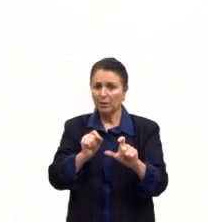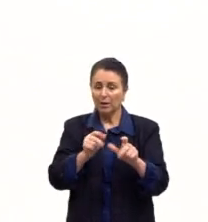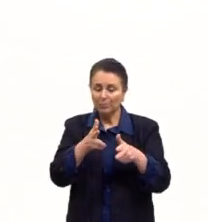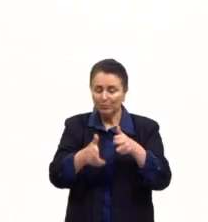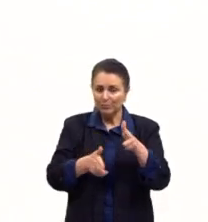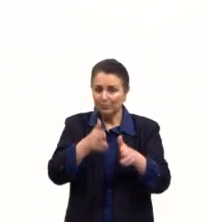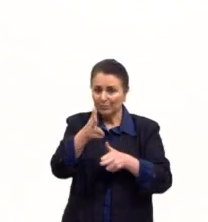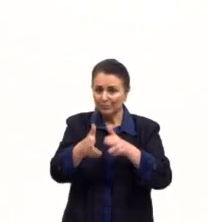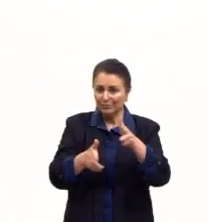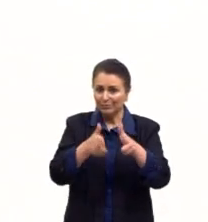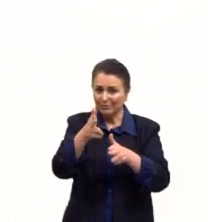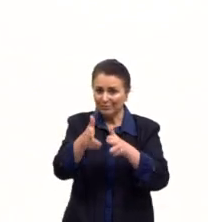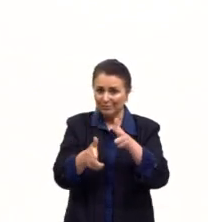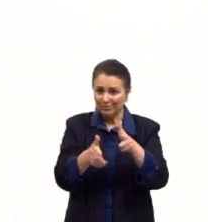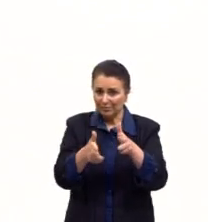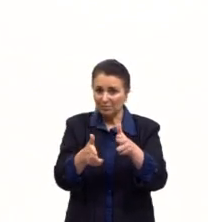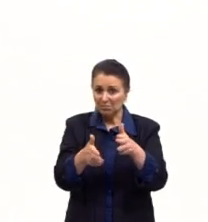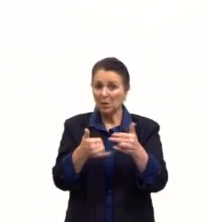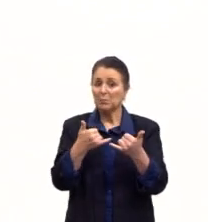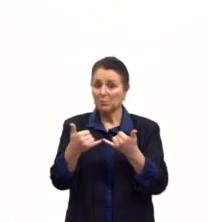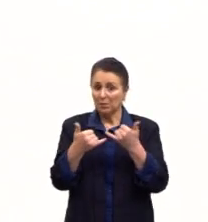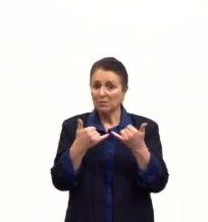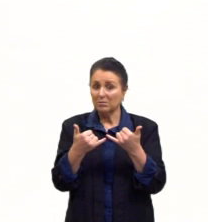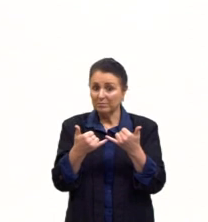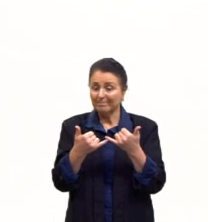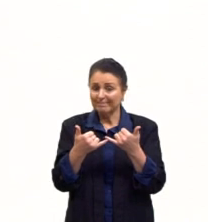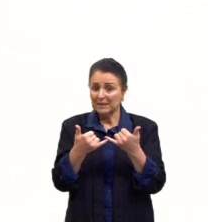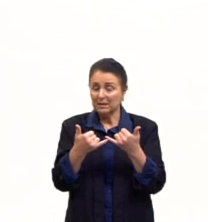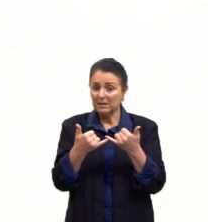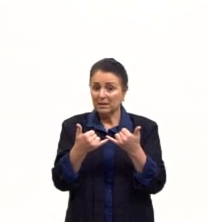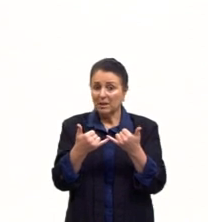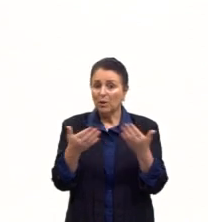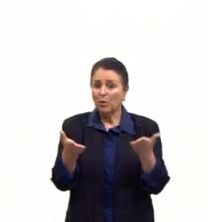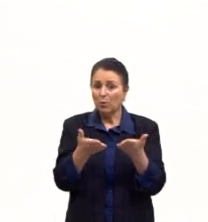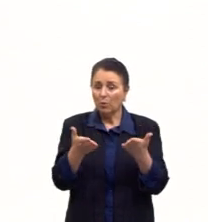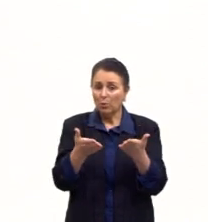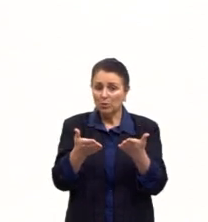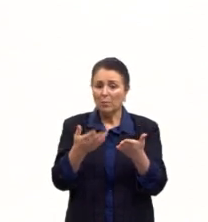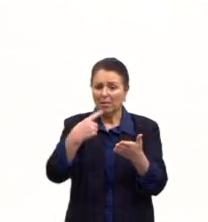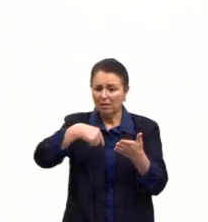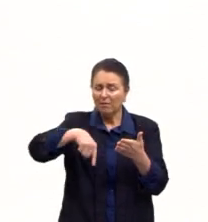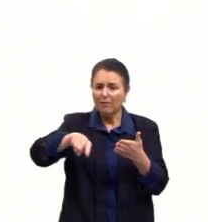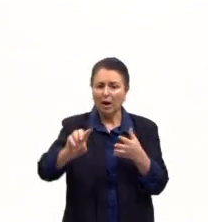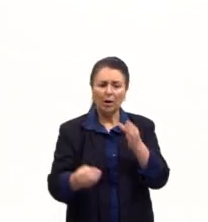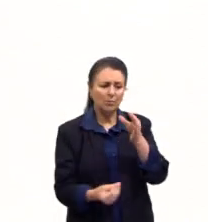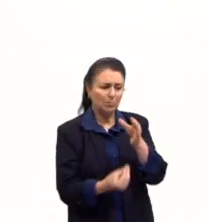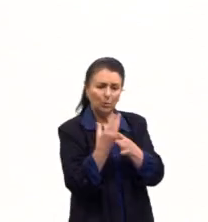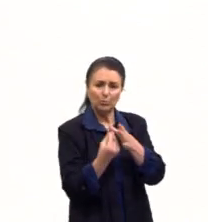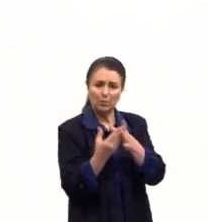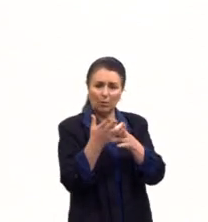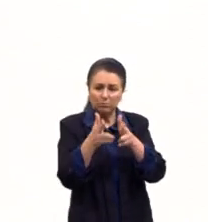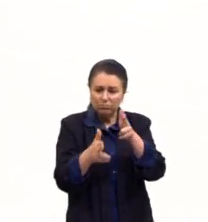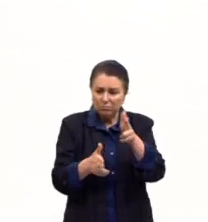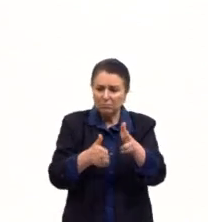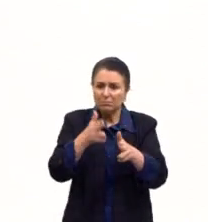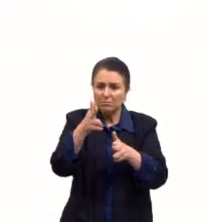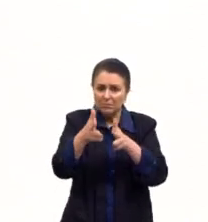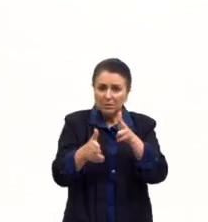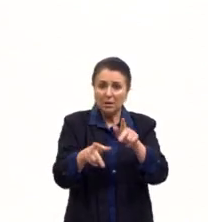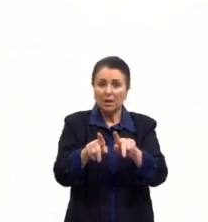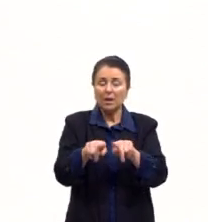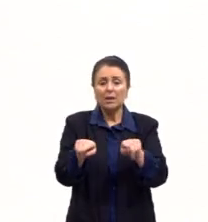ferrovias né as ferrovias radiais hoje por exemplo servem para escoar as Produções e mais do que isso